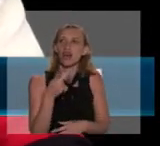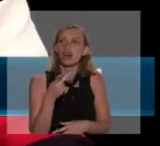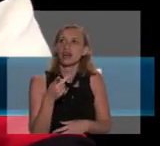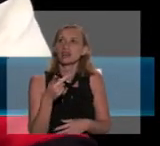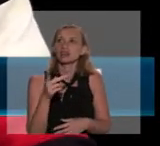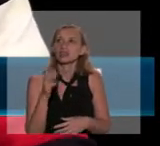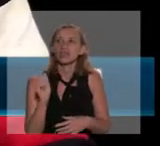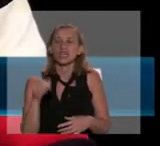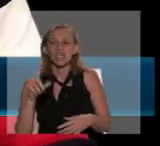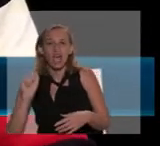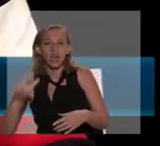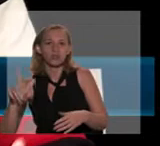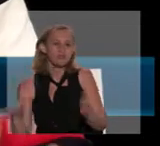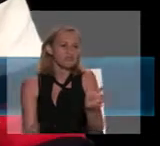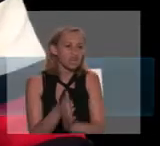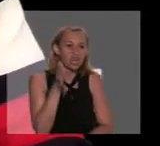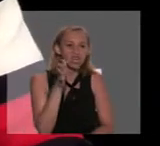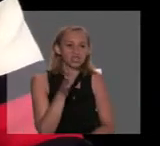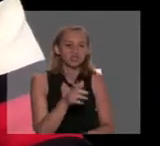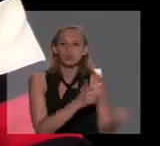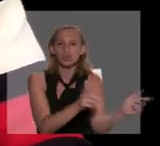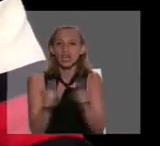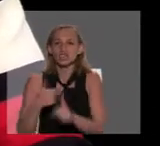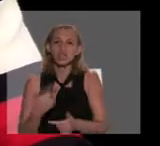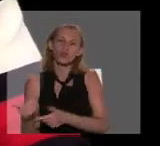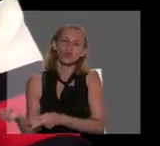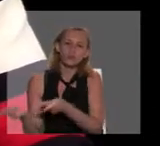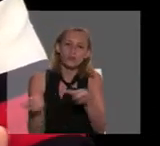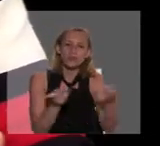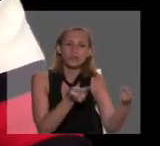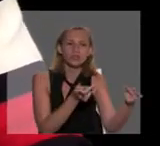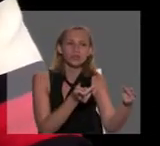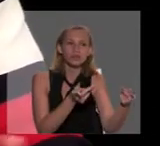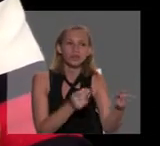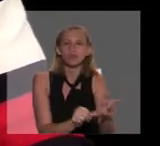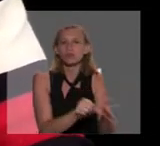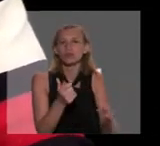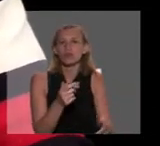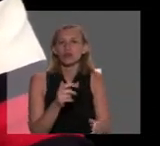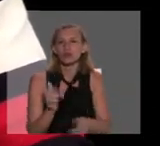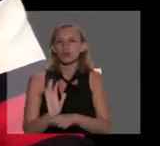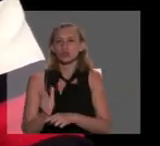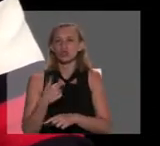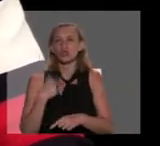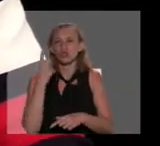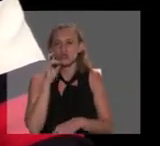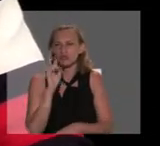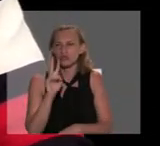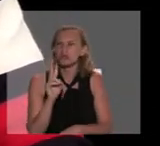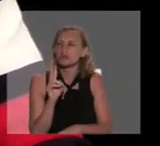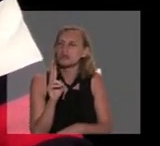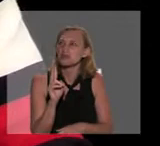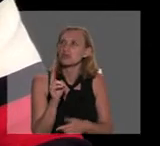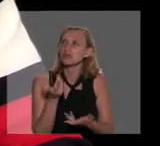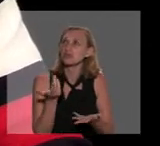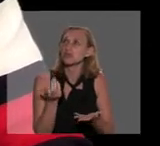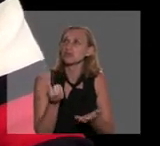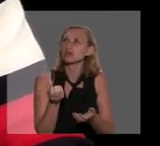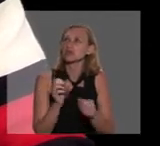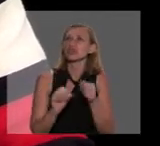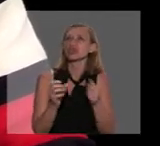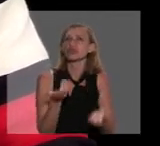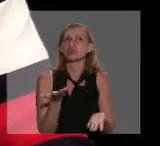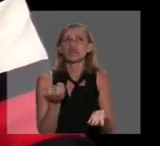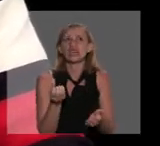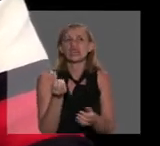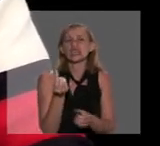canal de viagem, de vlog, que mostrasse lugares que eu visito, e foi o meu primeiro vídeo que eu fiz mais ou menos